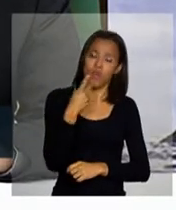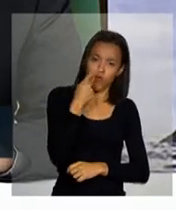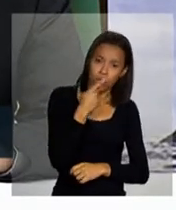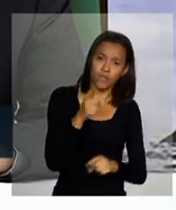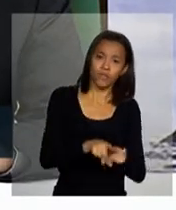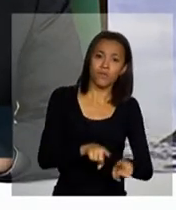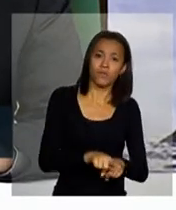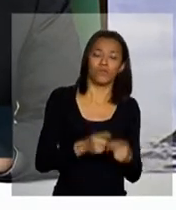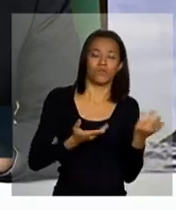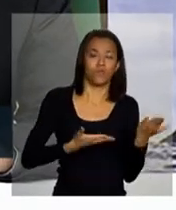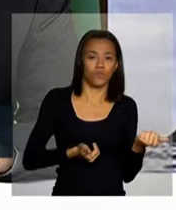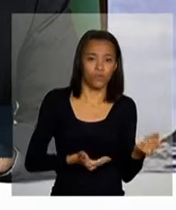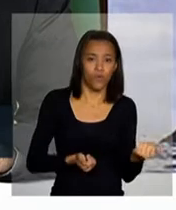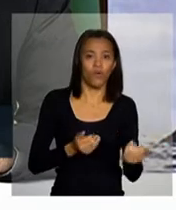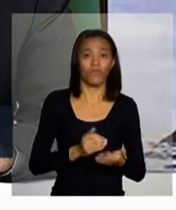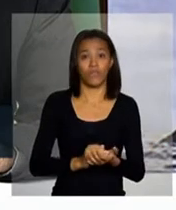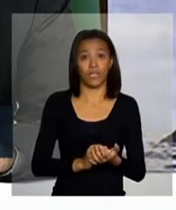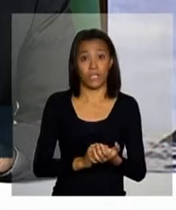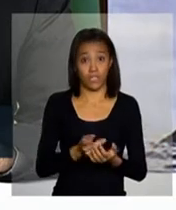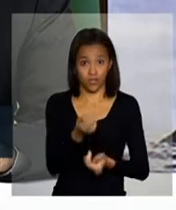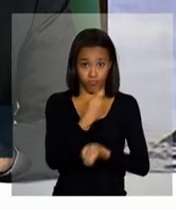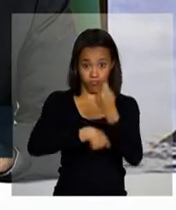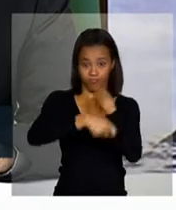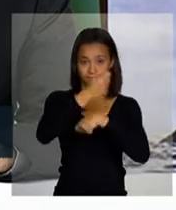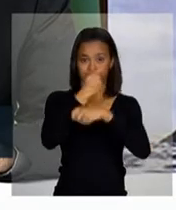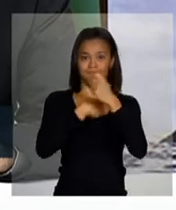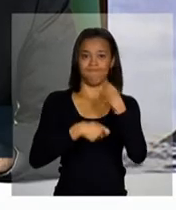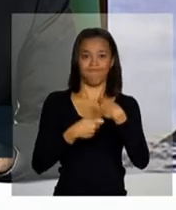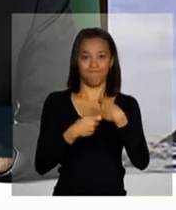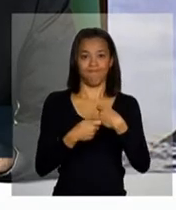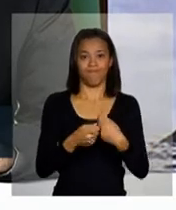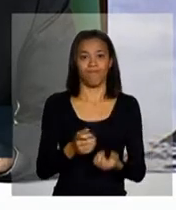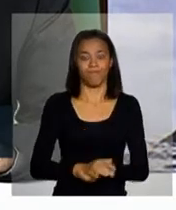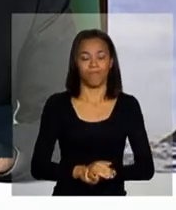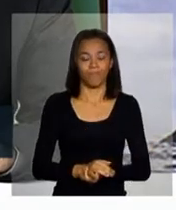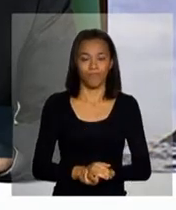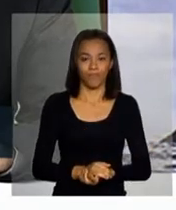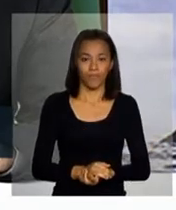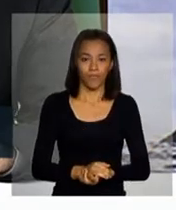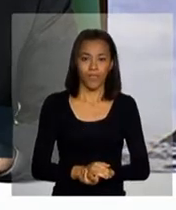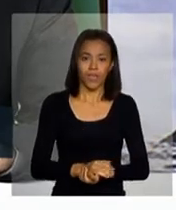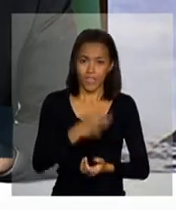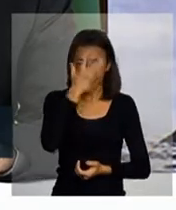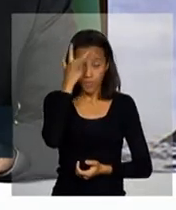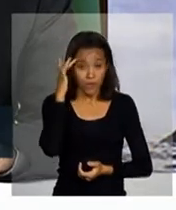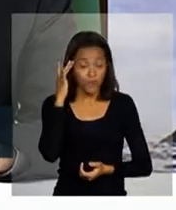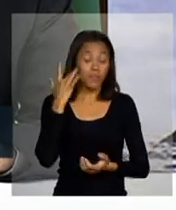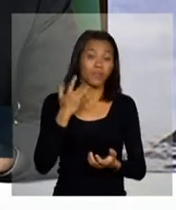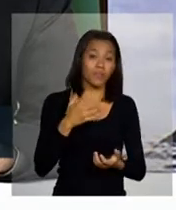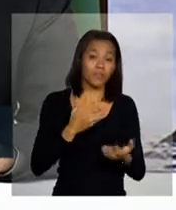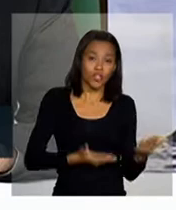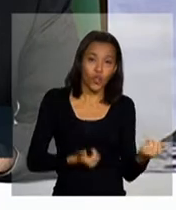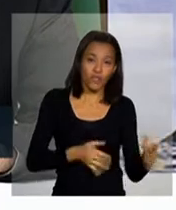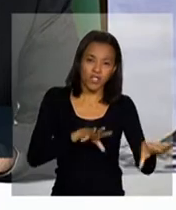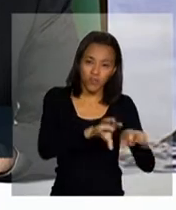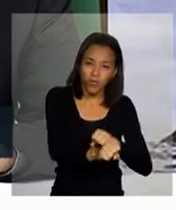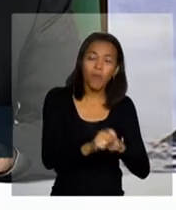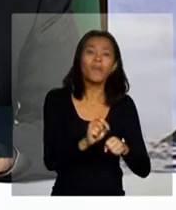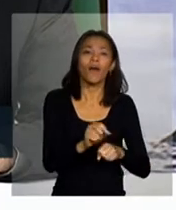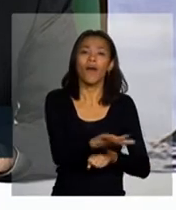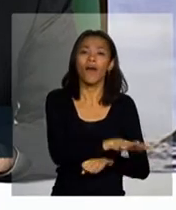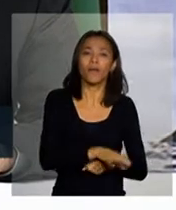jovem empreendedor aquicultor. Esses meninos que se formam em